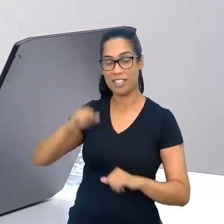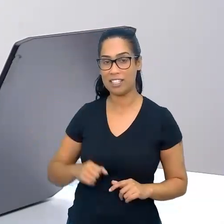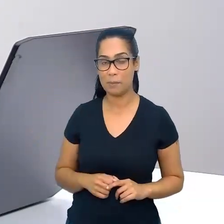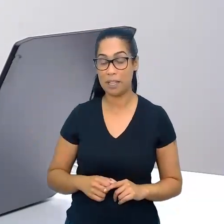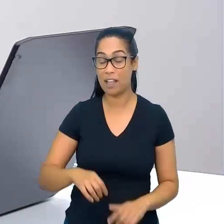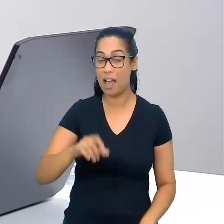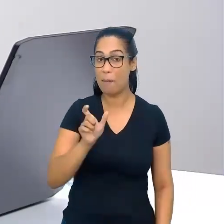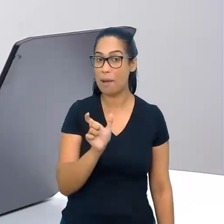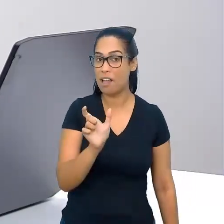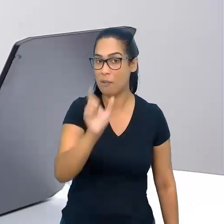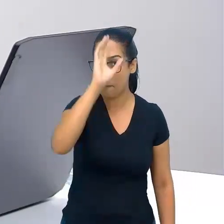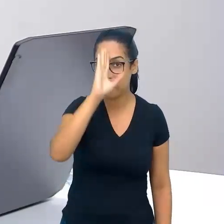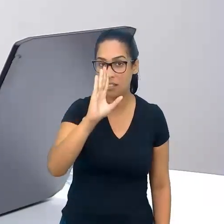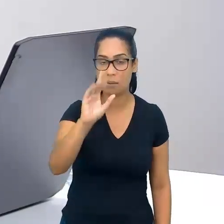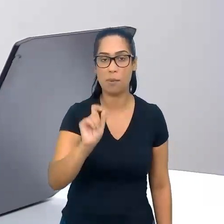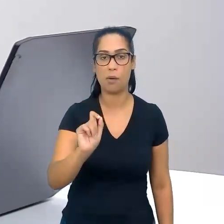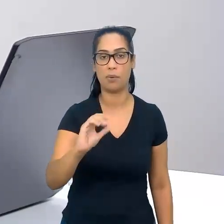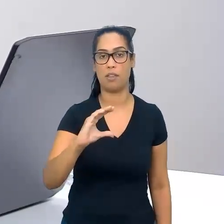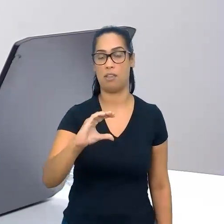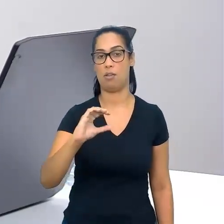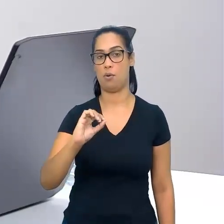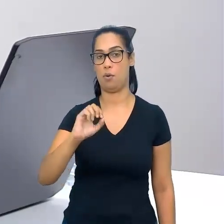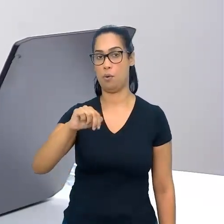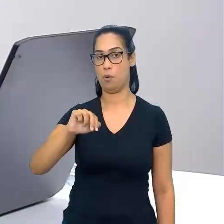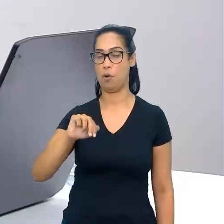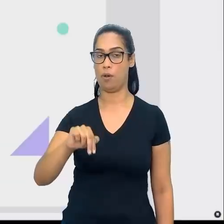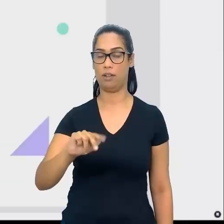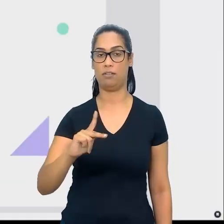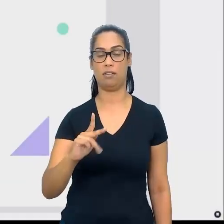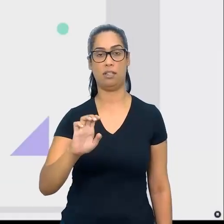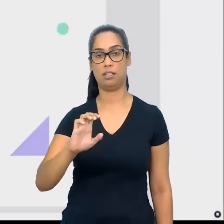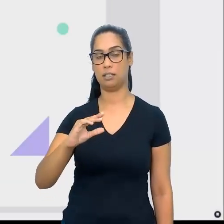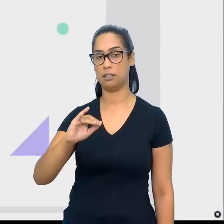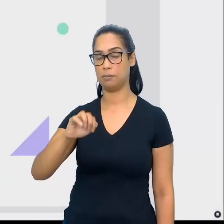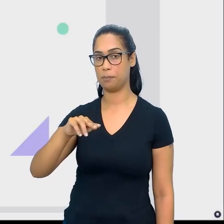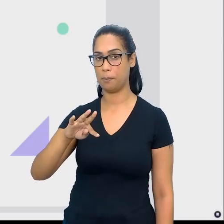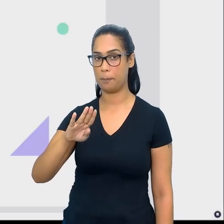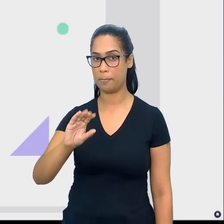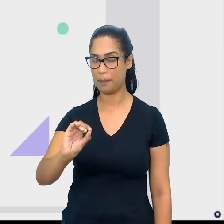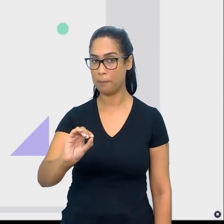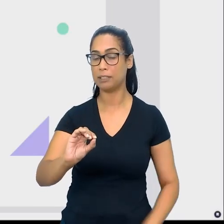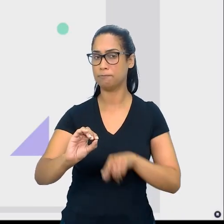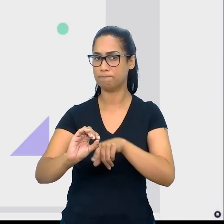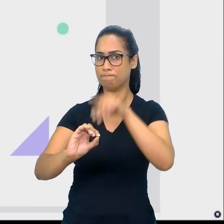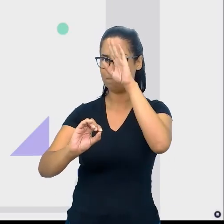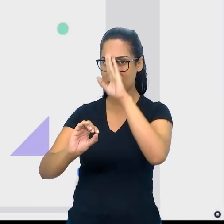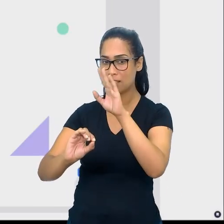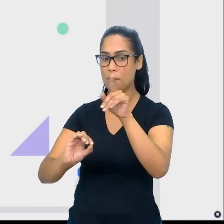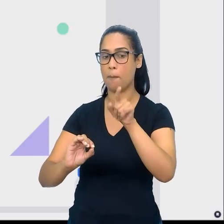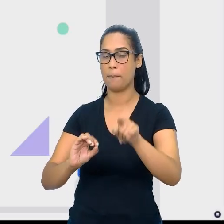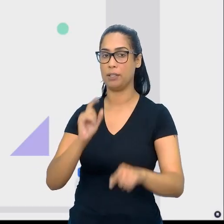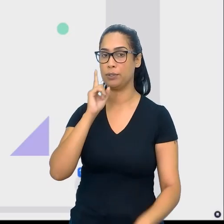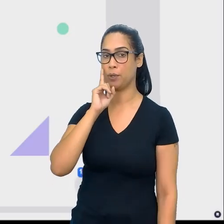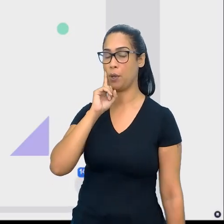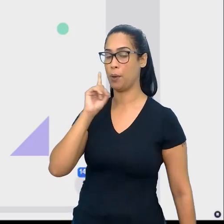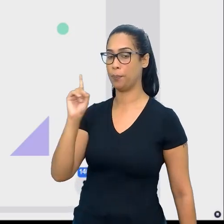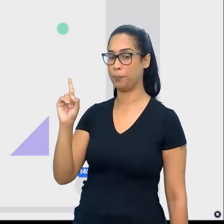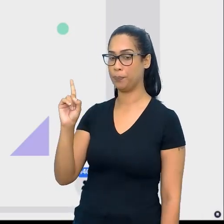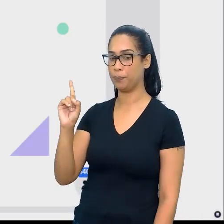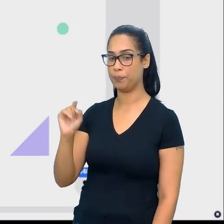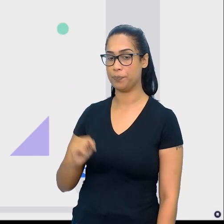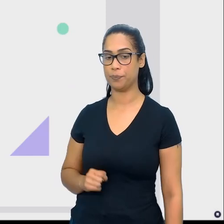outras palavras vão aparecendo E aí nós temos aí também ó na tela nós temos